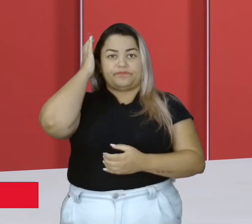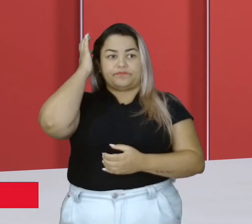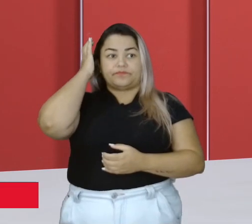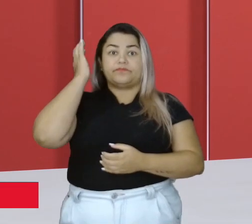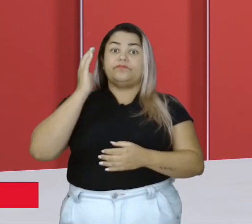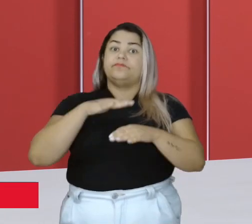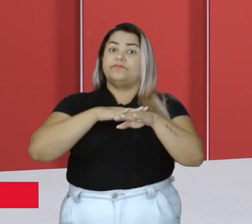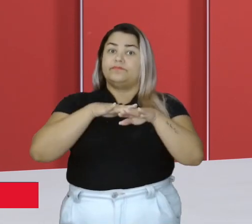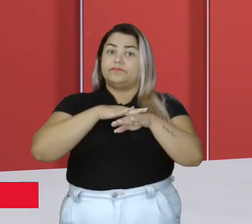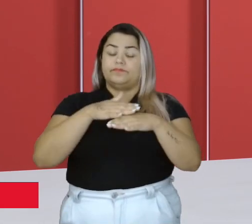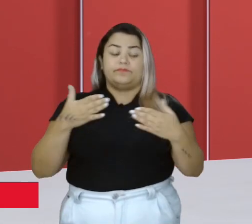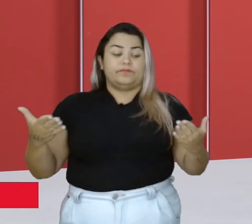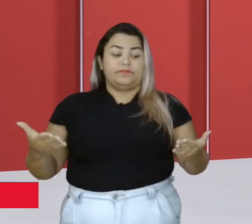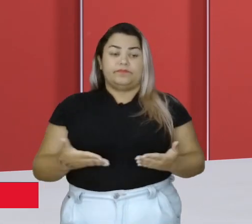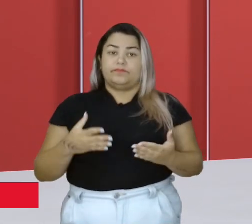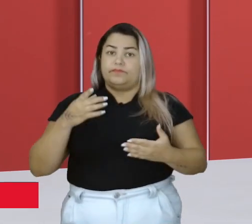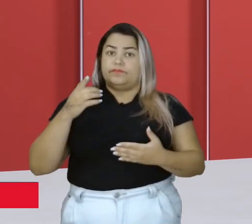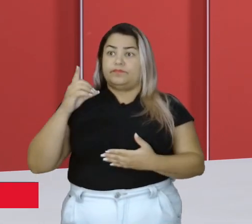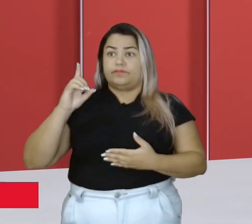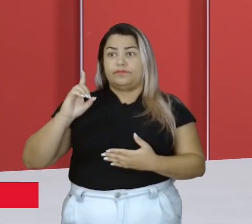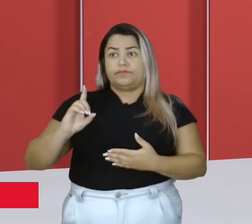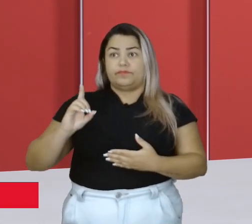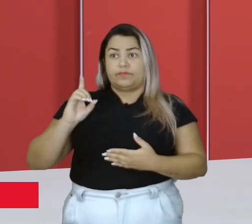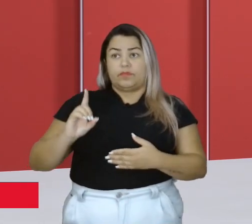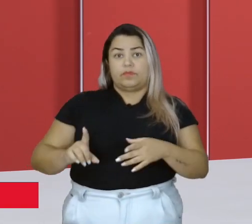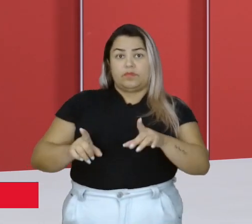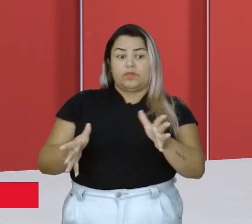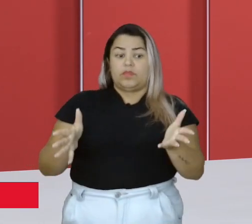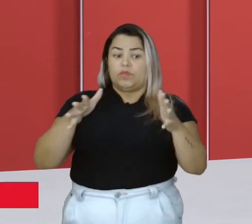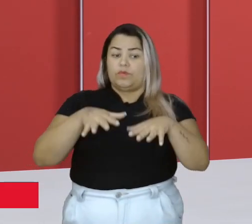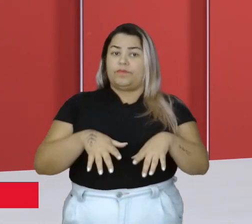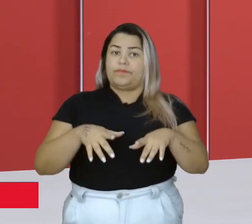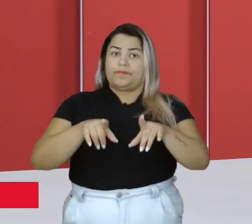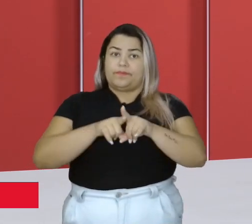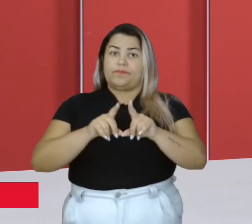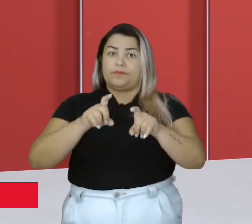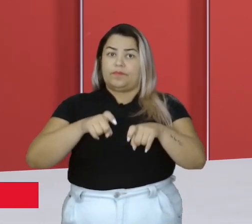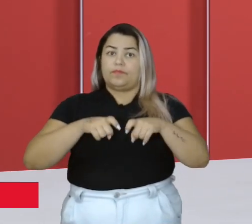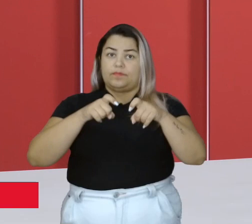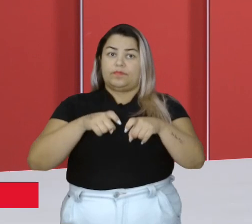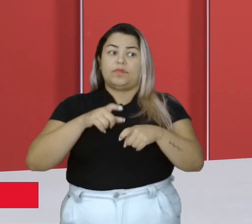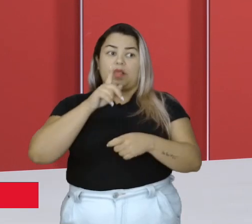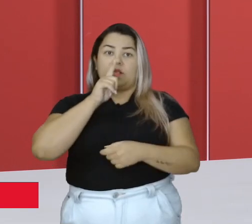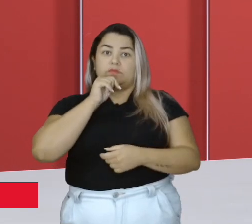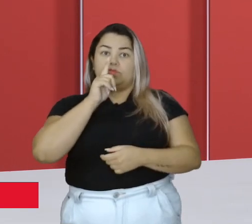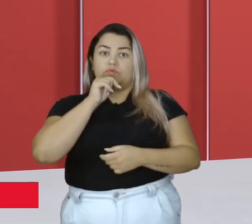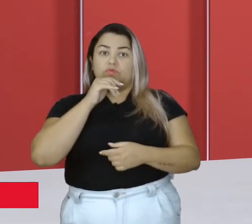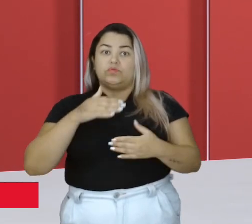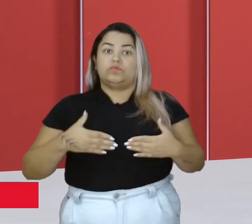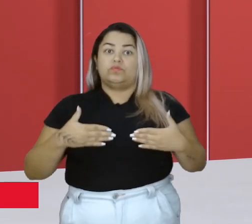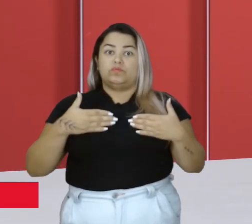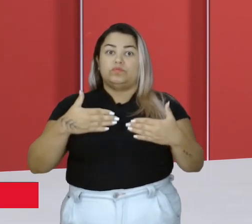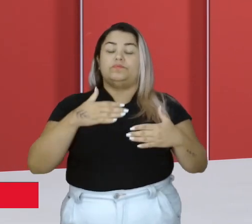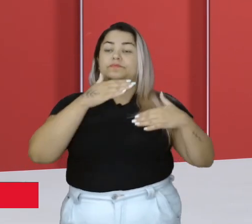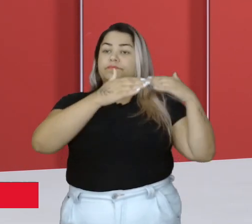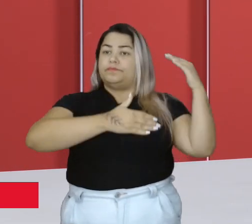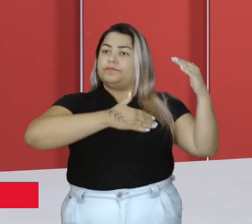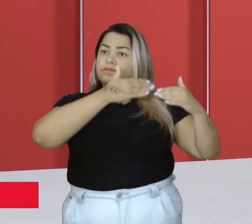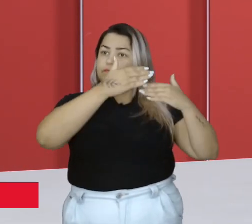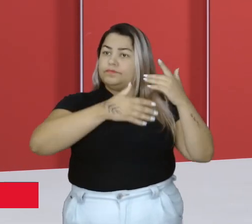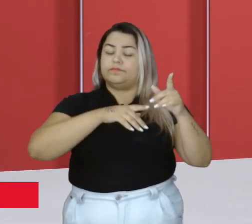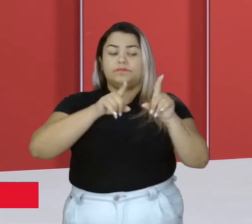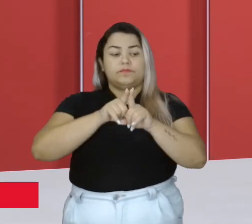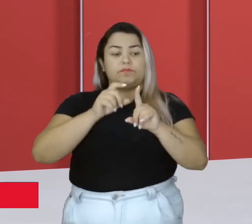Quem conversa com a gente agora é a diretora de promoção da inclusão produtiva rural e acesso à água do Ministério do Desenvolvimento e